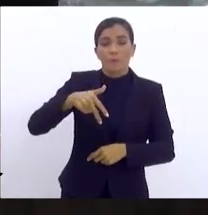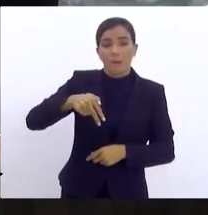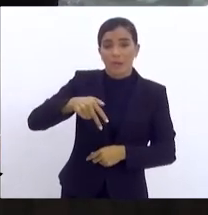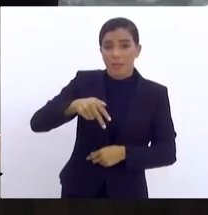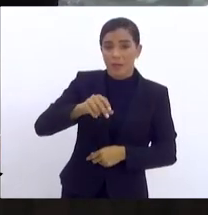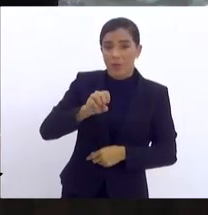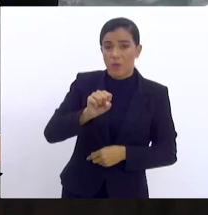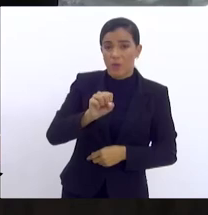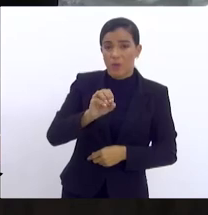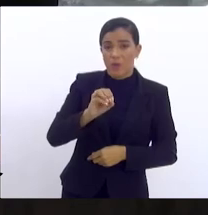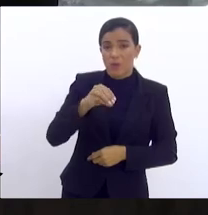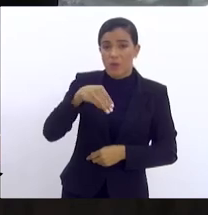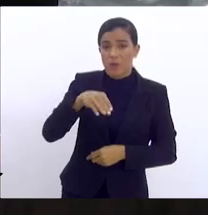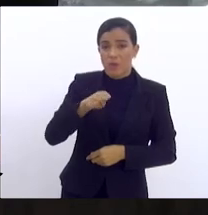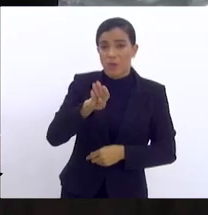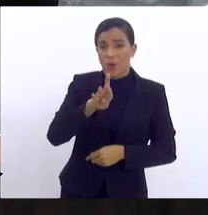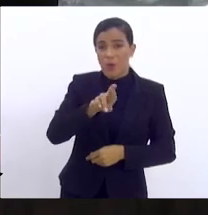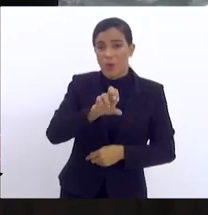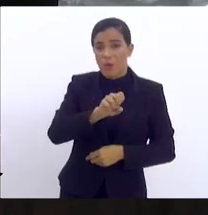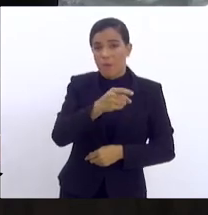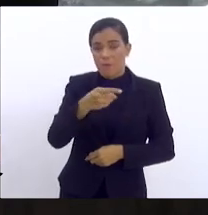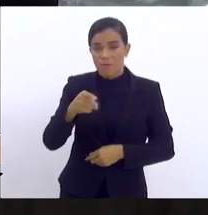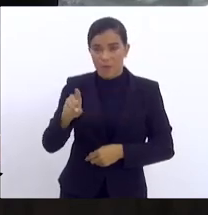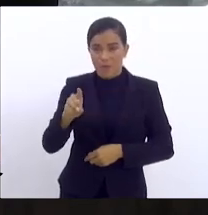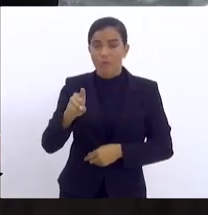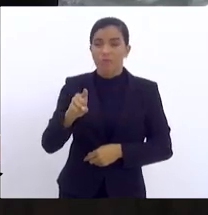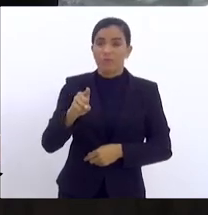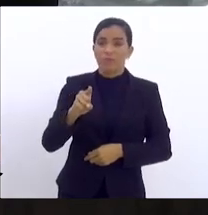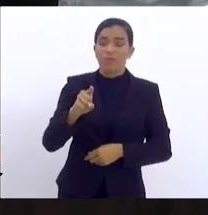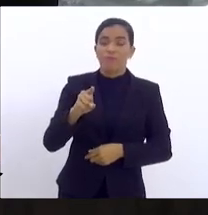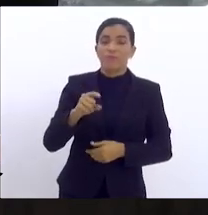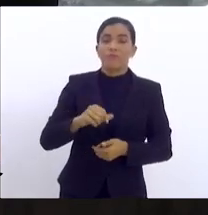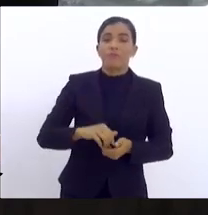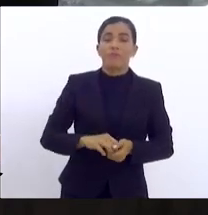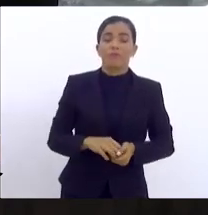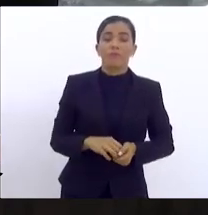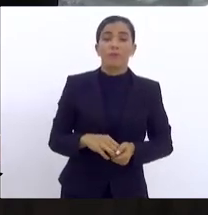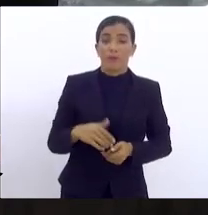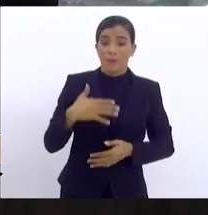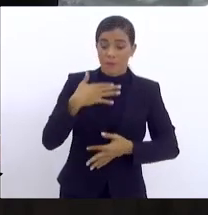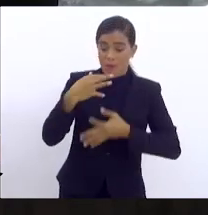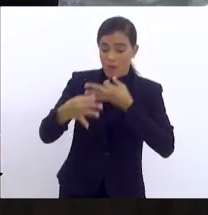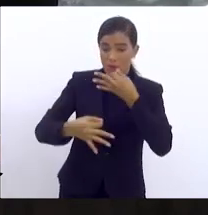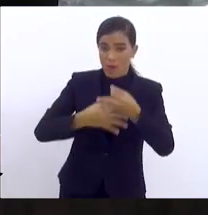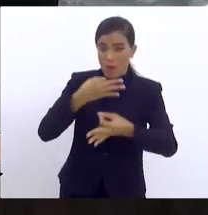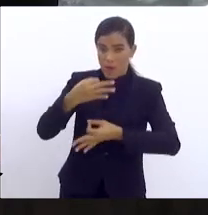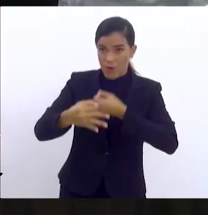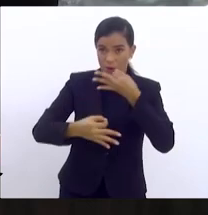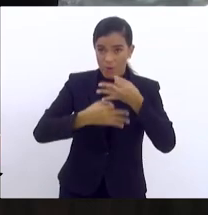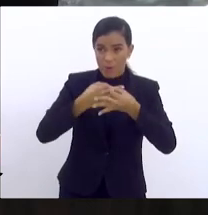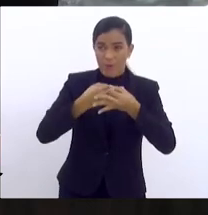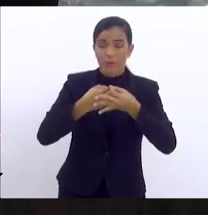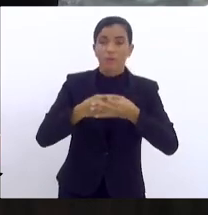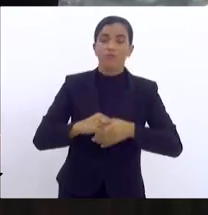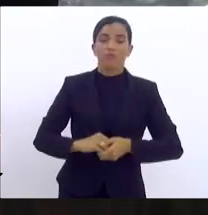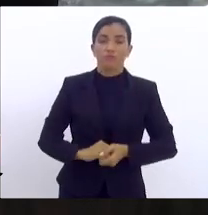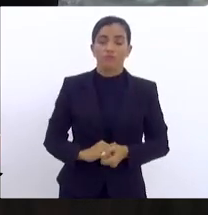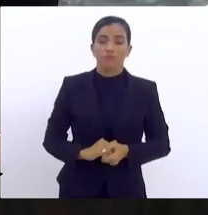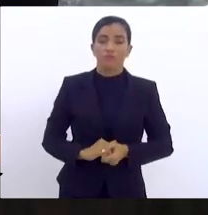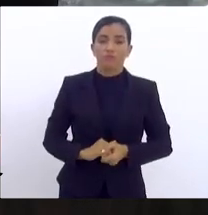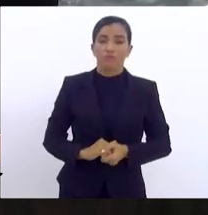eu não vou falar aqui porque o senhor já falaram aqui conforme eu disse aqui e na minha opinião na minha opinião né vamos dizer aqui